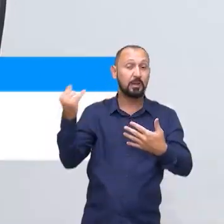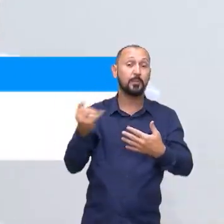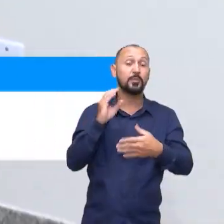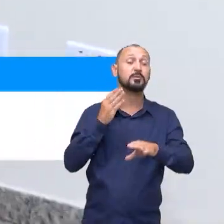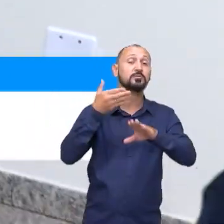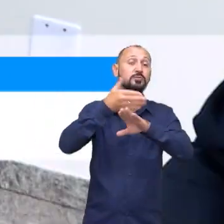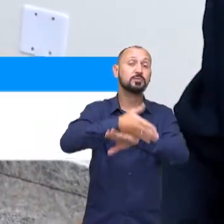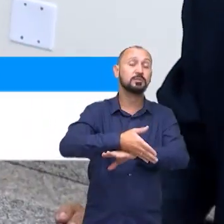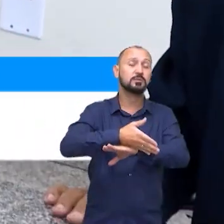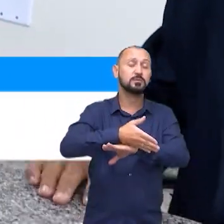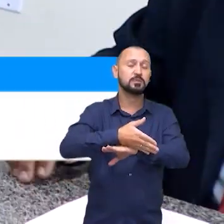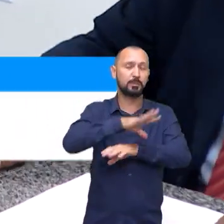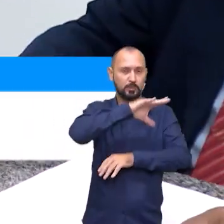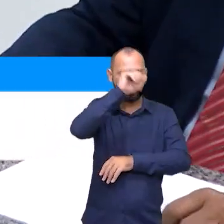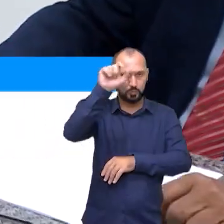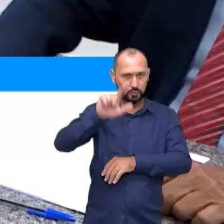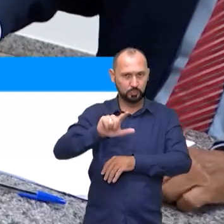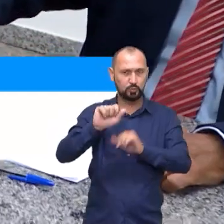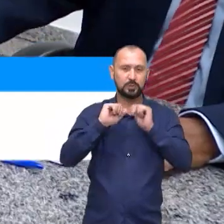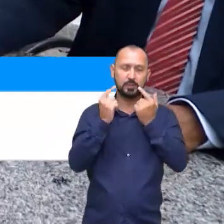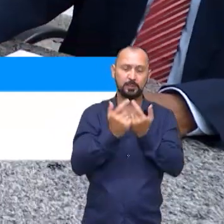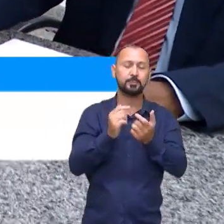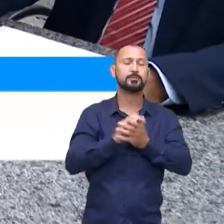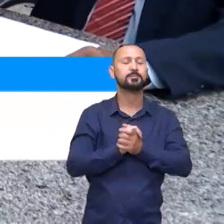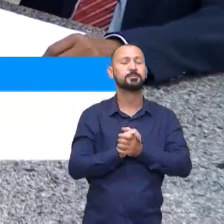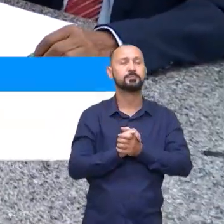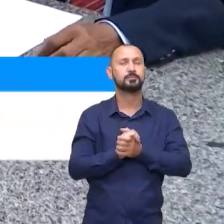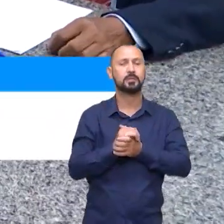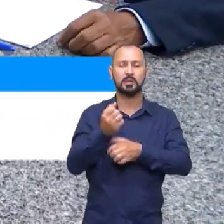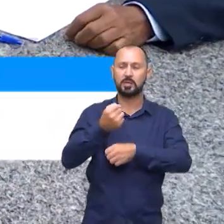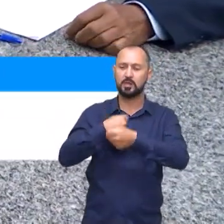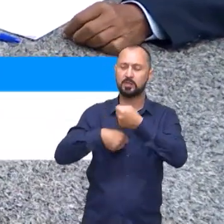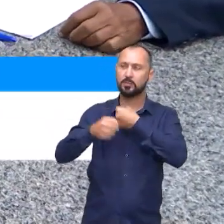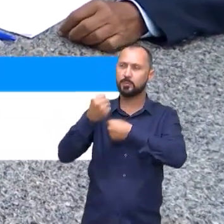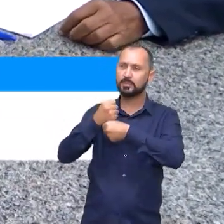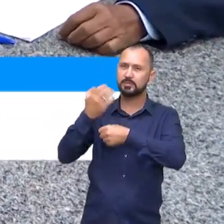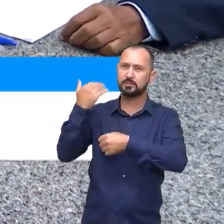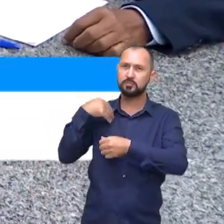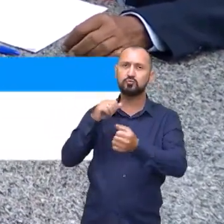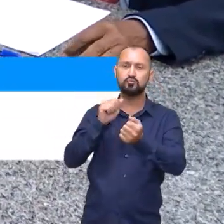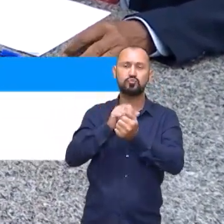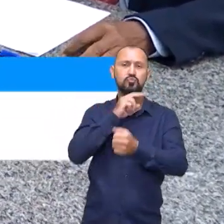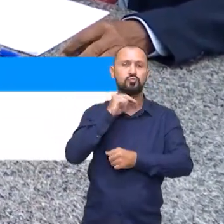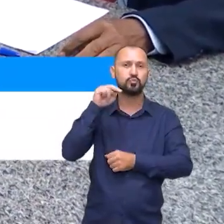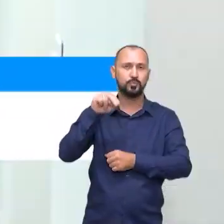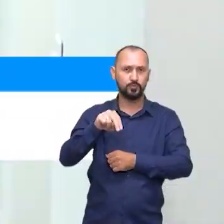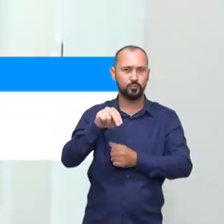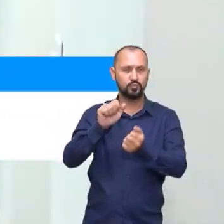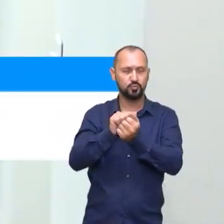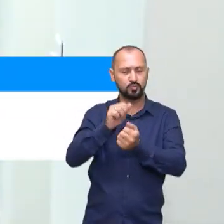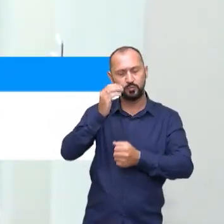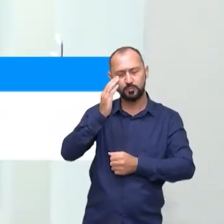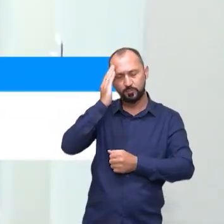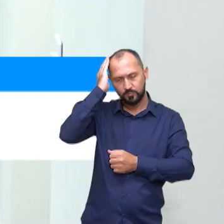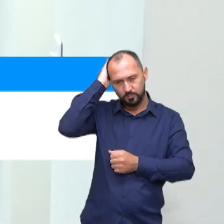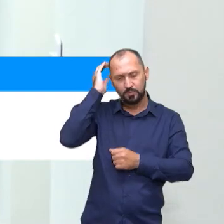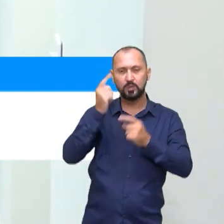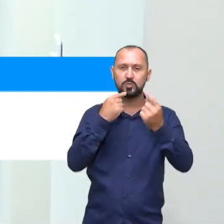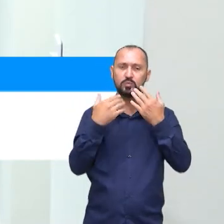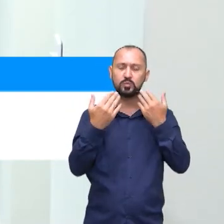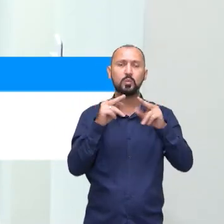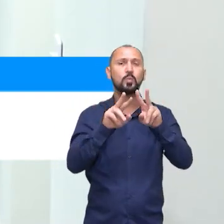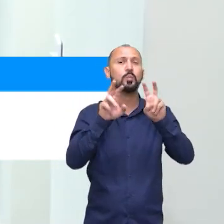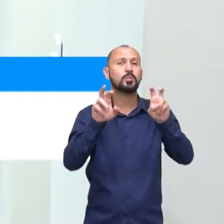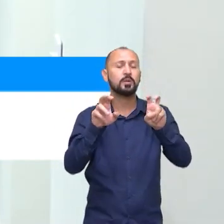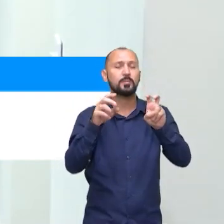Agrícolas. Waldir Raupp falou da importância do encontro ao Parlamento sul-mato-grossense. Na verdade, nós tivemos no ano passado,